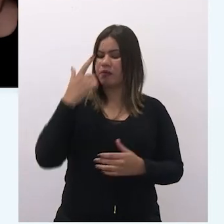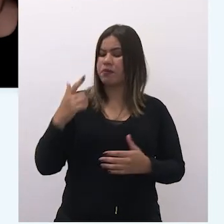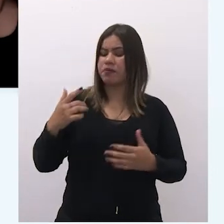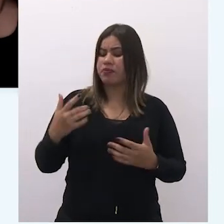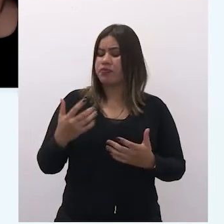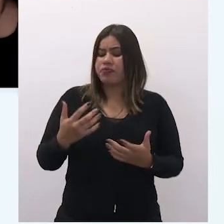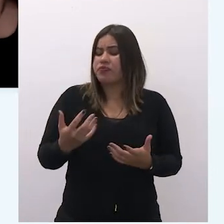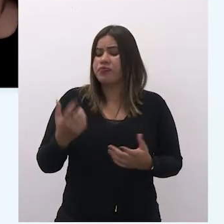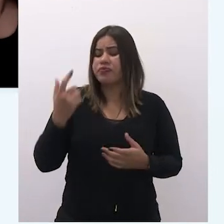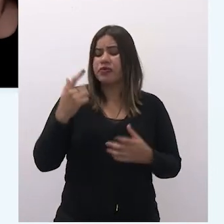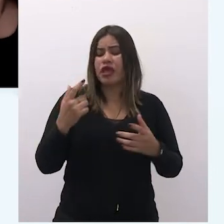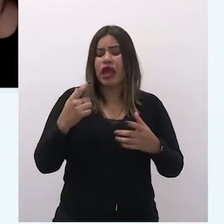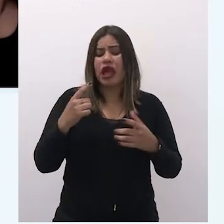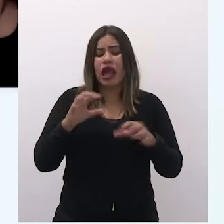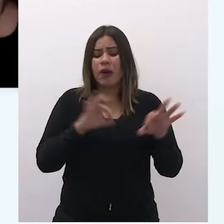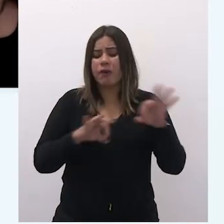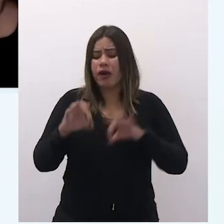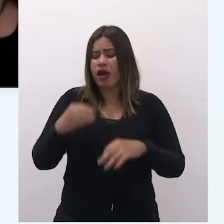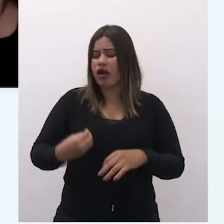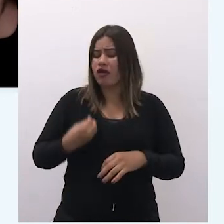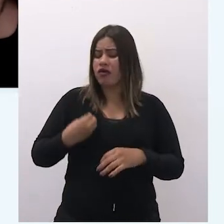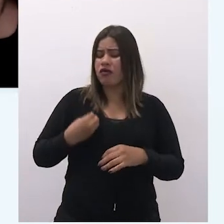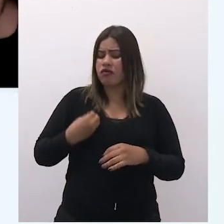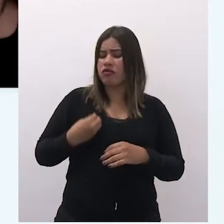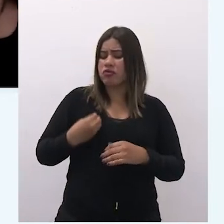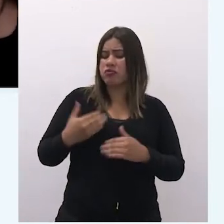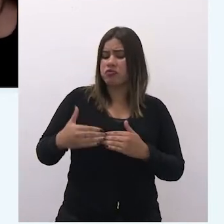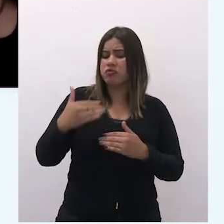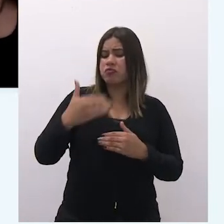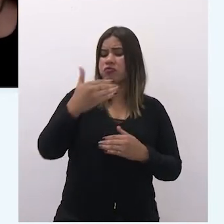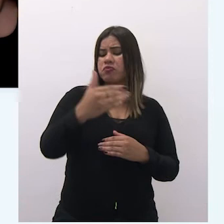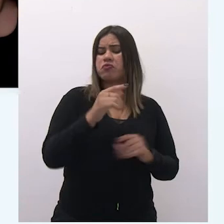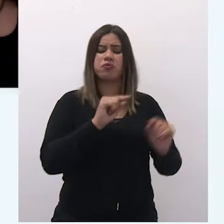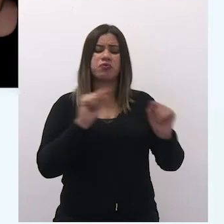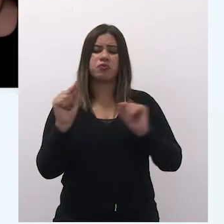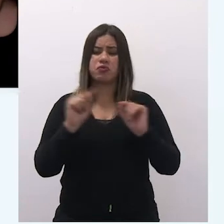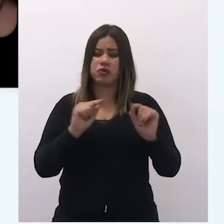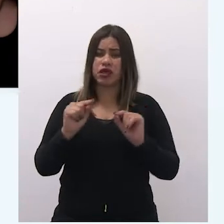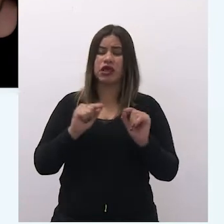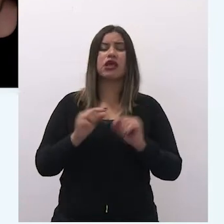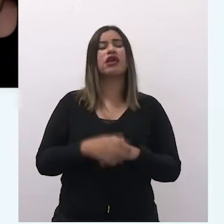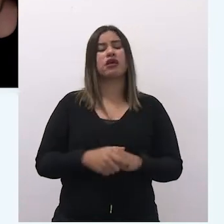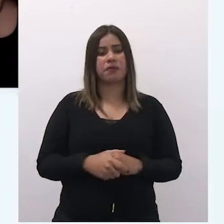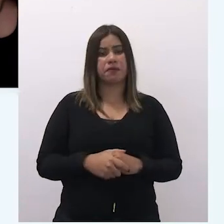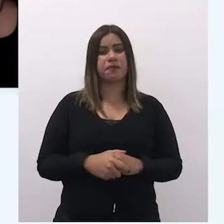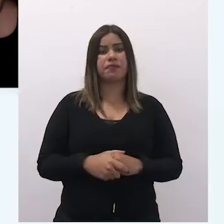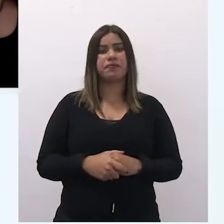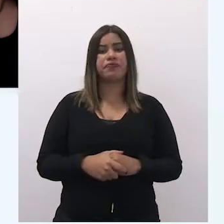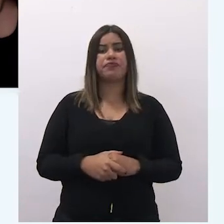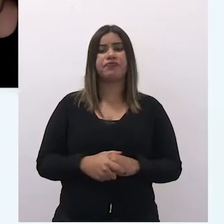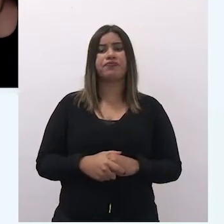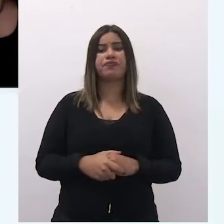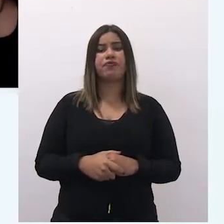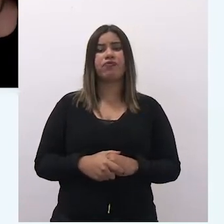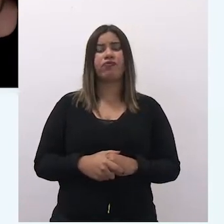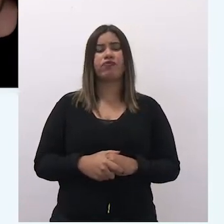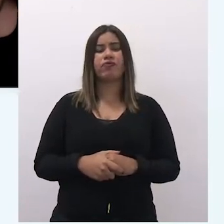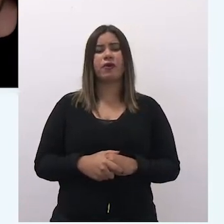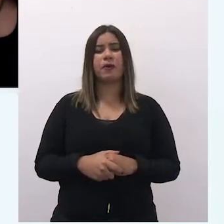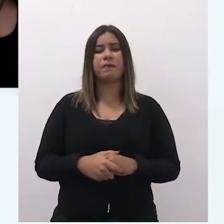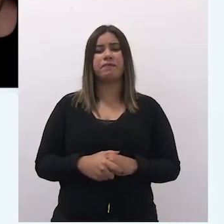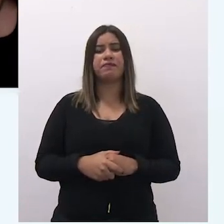é uma coisa arbitrária, está posta lá no currículo, é decidido pela rede, mas a partir